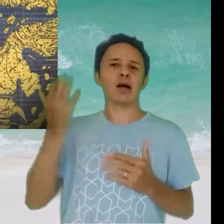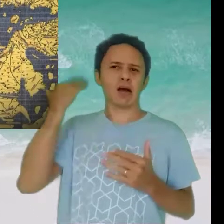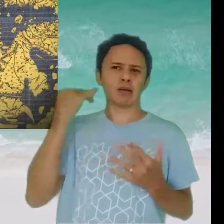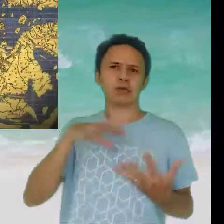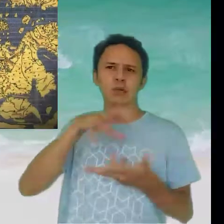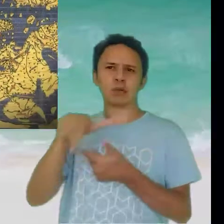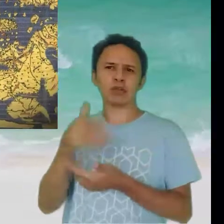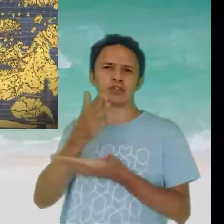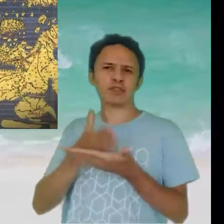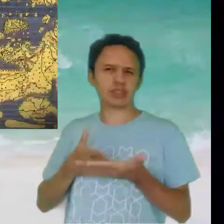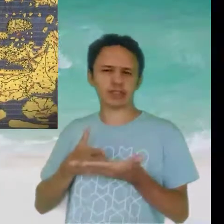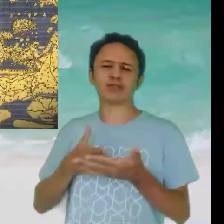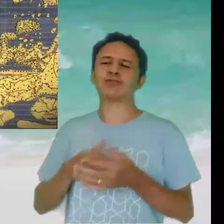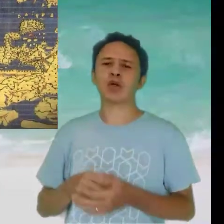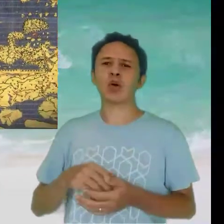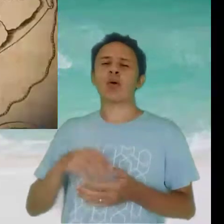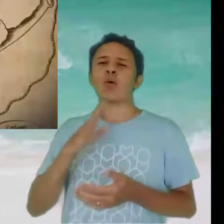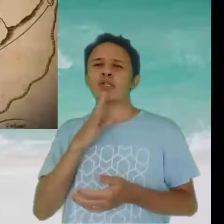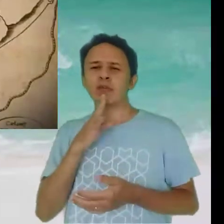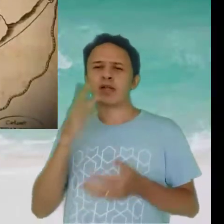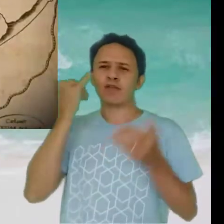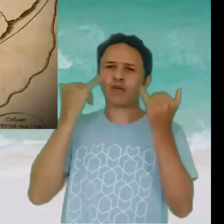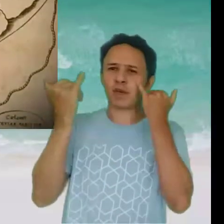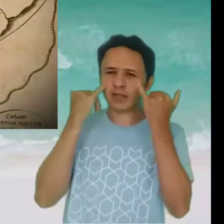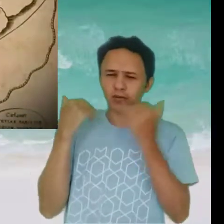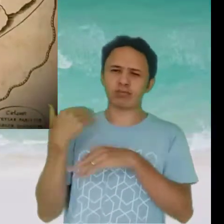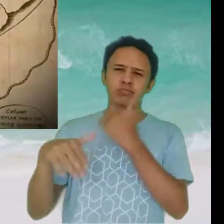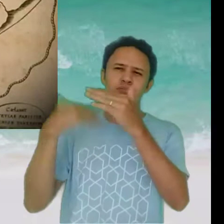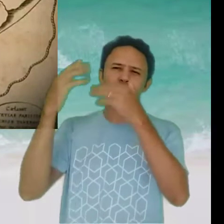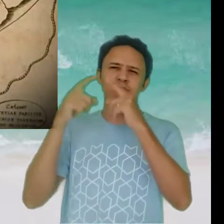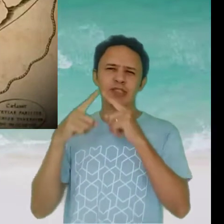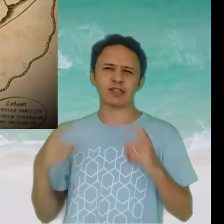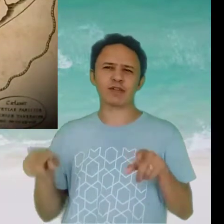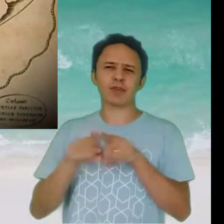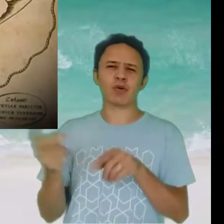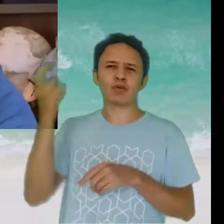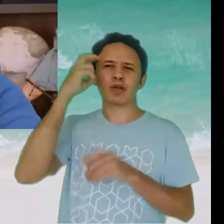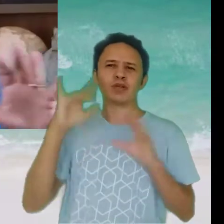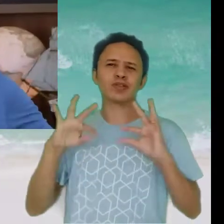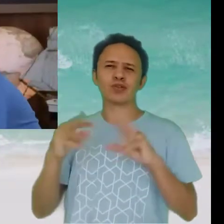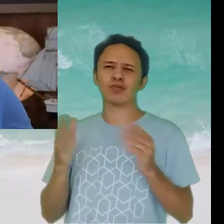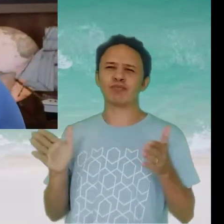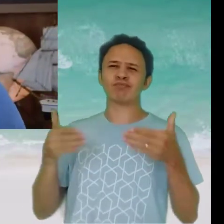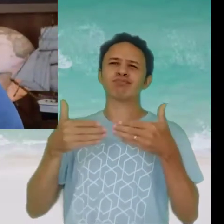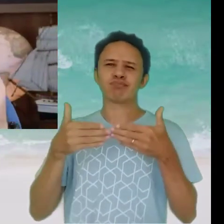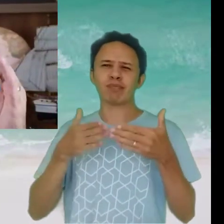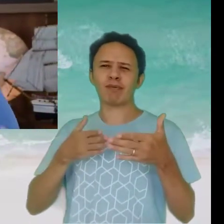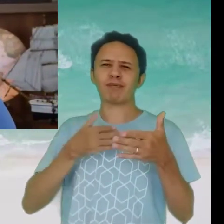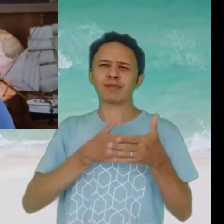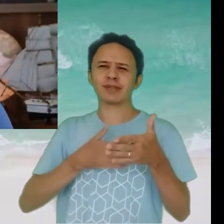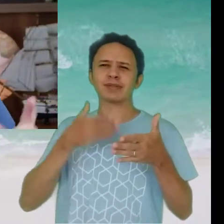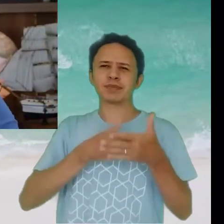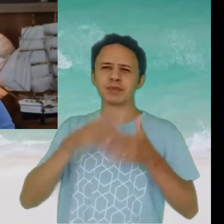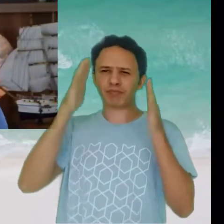O mundo estava isolado e dividido. O conhecimento, a informação, o progresso científico e cultural estava tudo fechado pelas